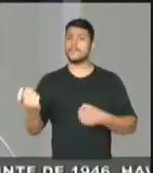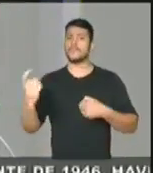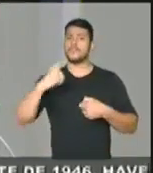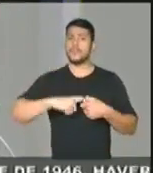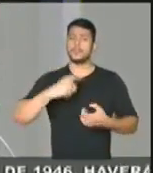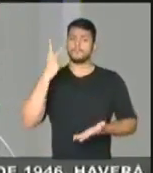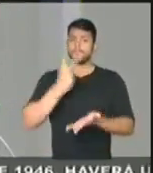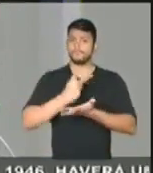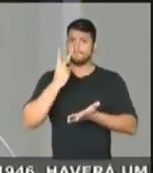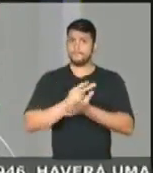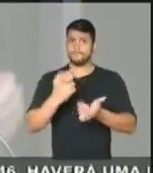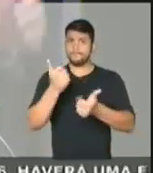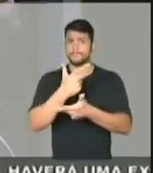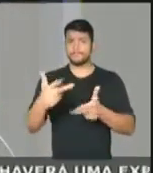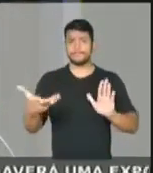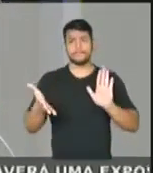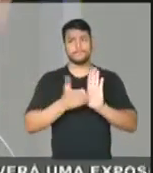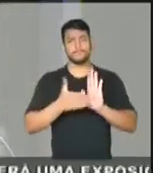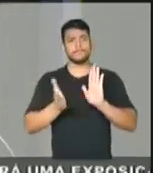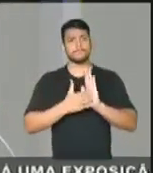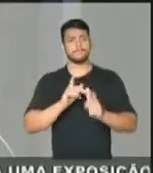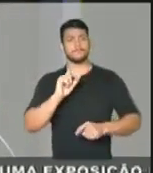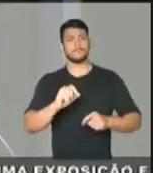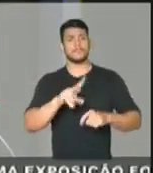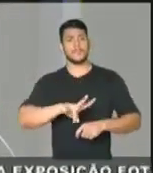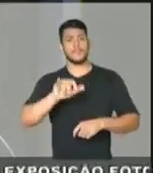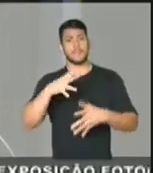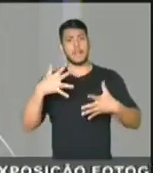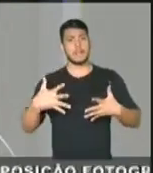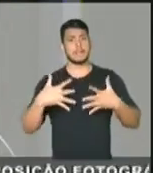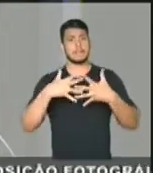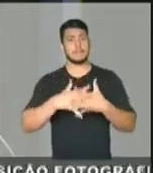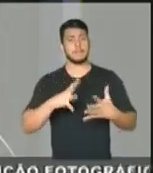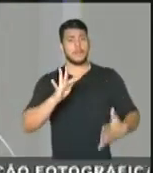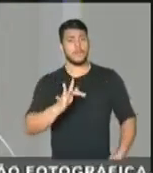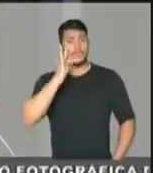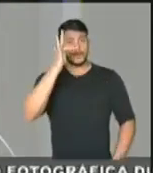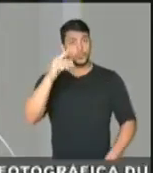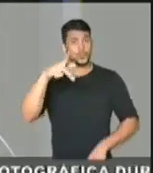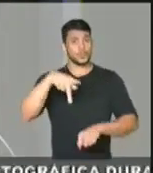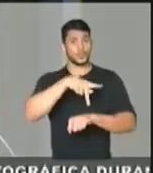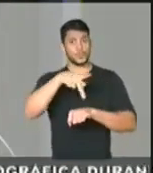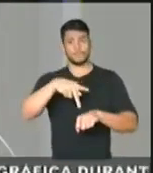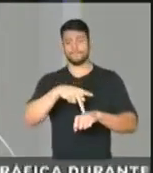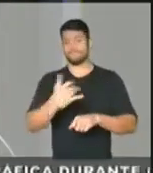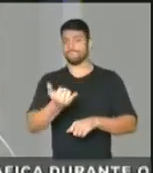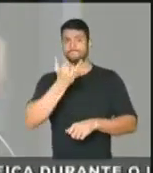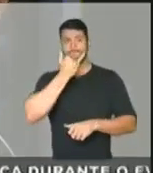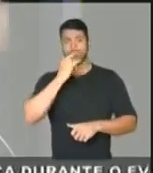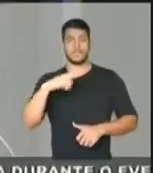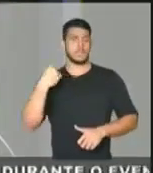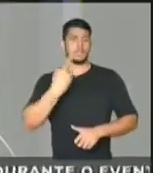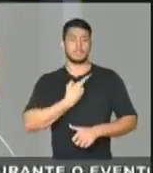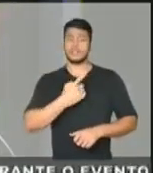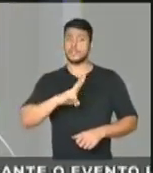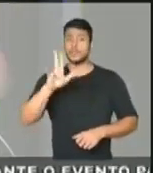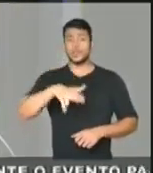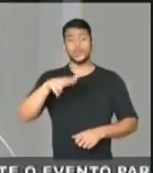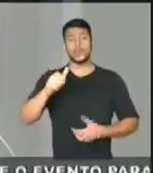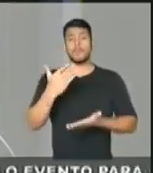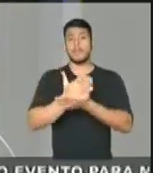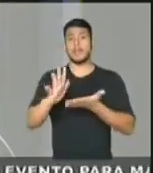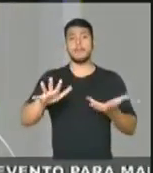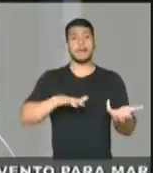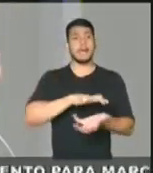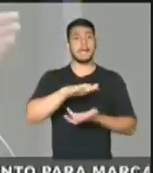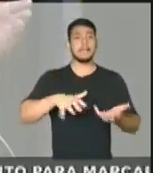forma cruel, com essa proposta que vai sacrificar o futuro do nosso país. Nós não sairemos de uma crise